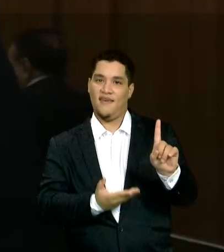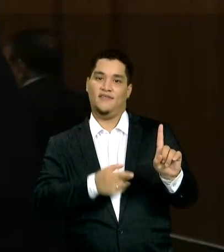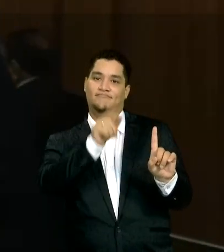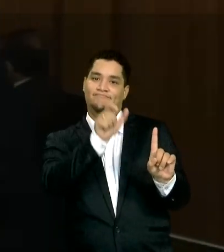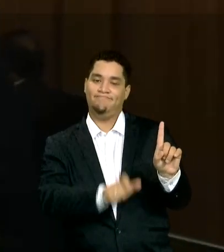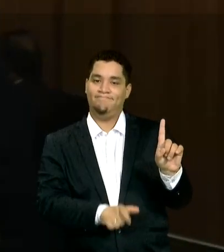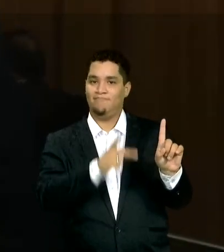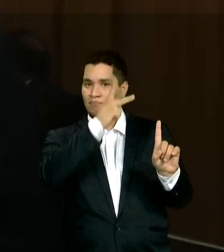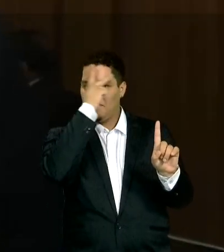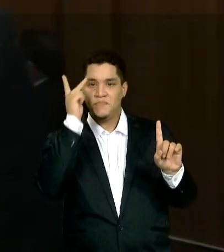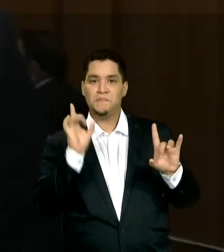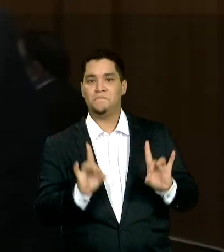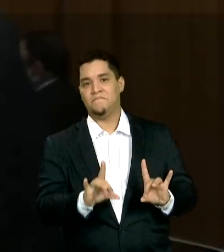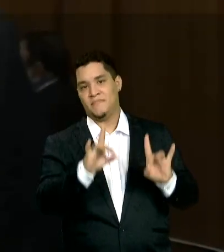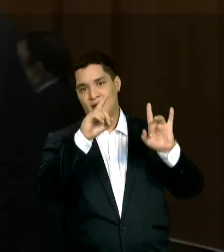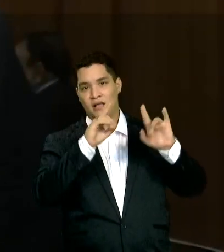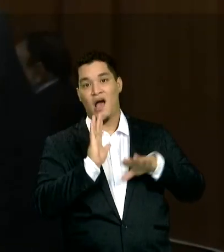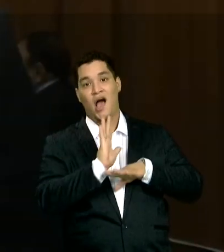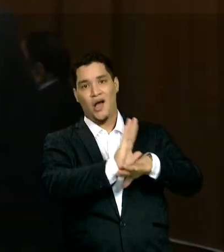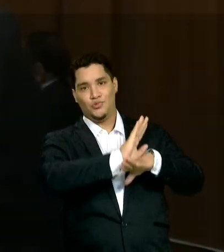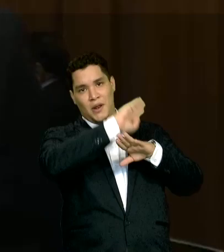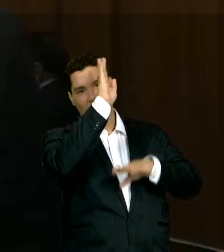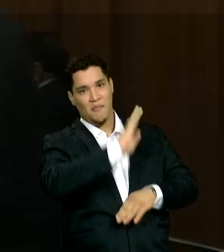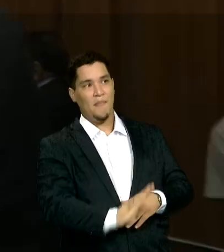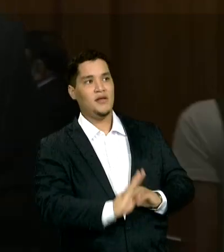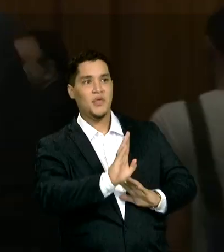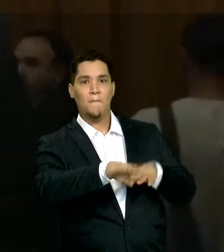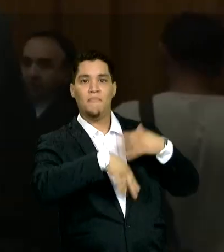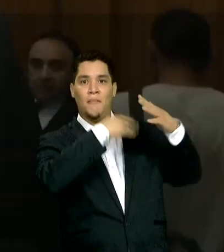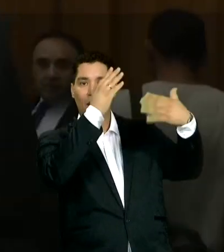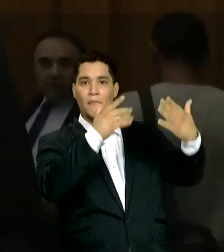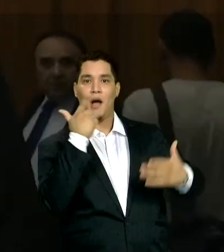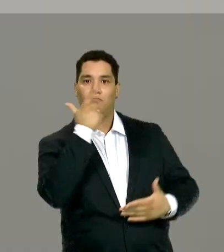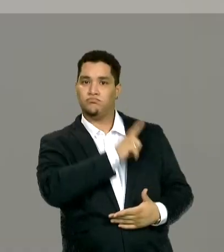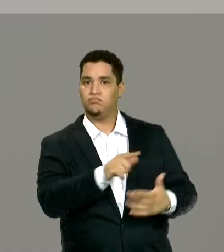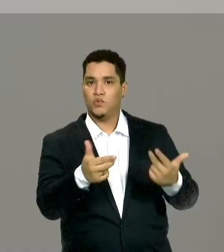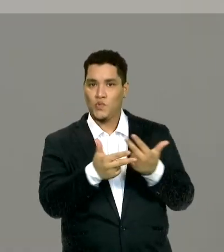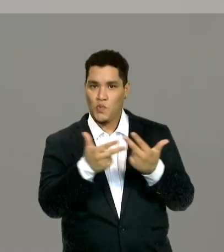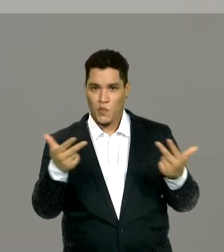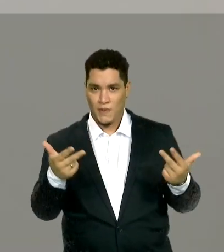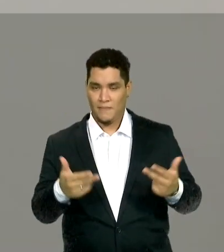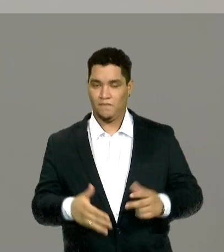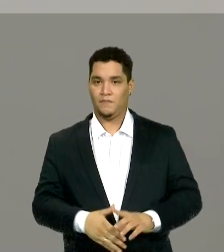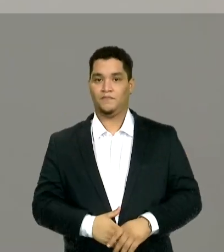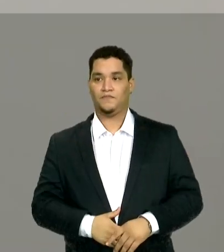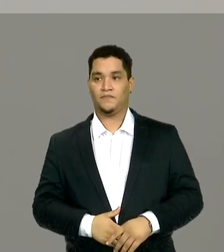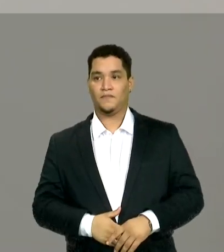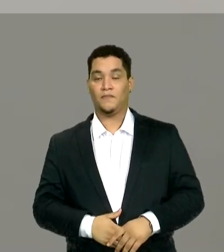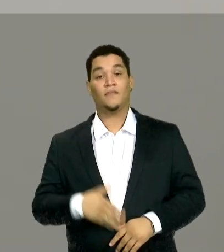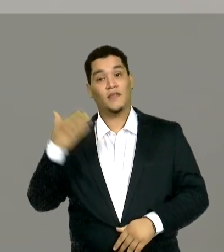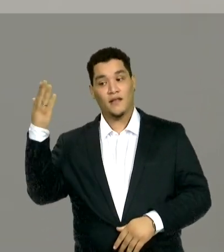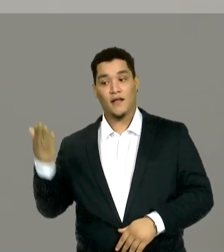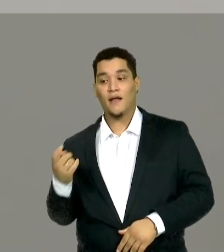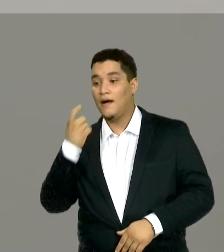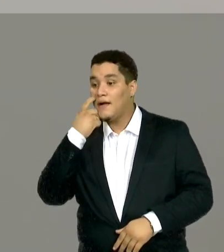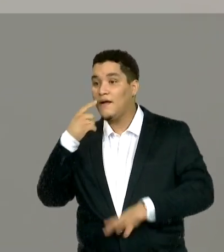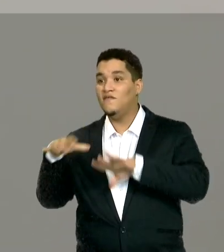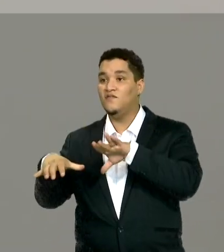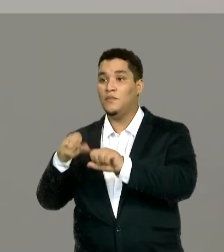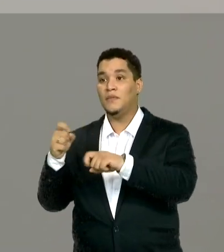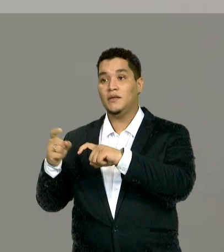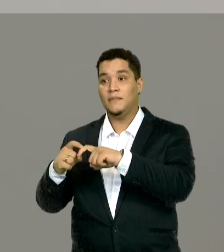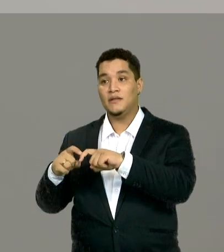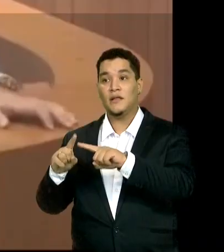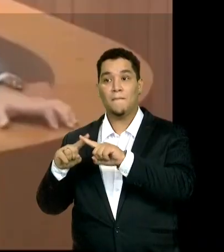que contribuiu com o desenvolvimento do país e acima de tudo, do estado do Maranhão. Formado em medicina, André Fufuca sempre teve aptidão